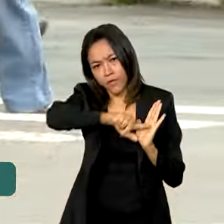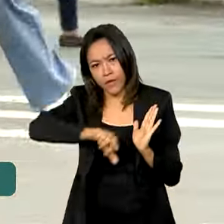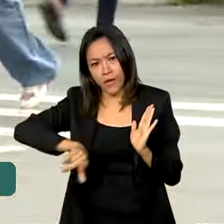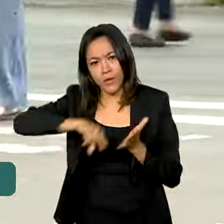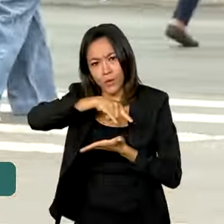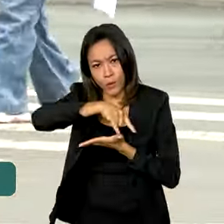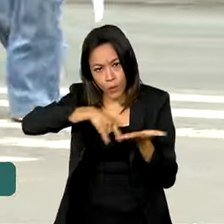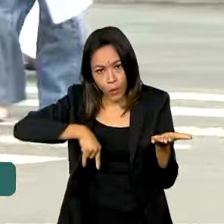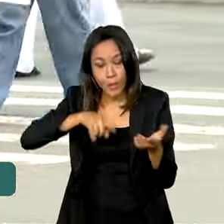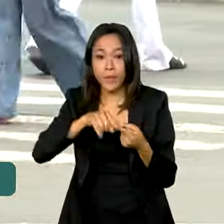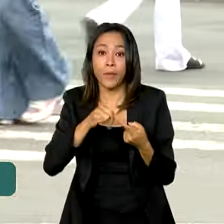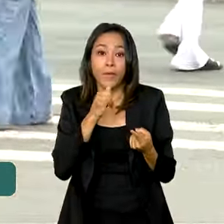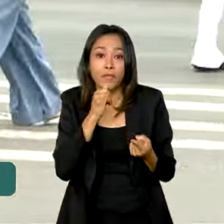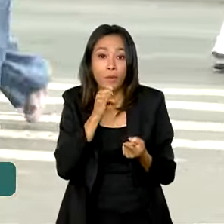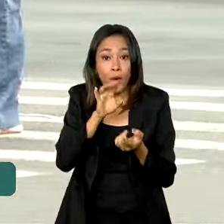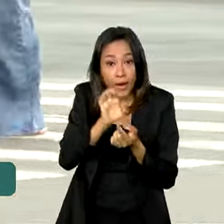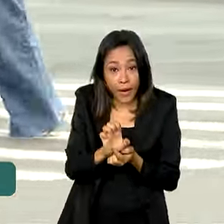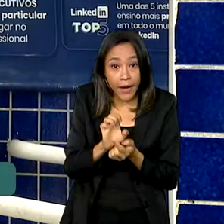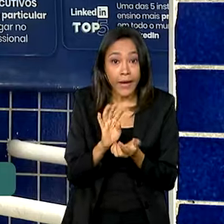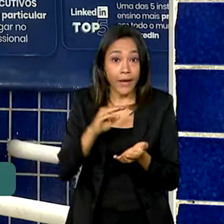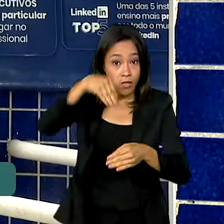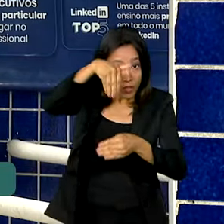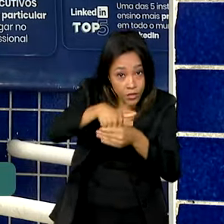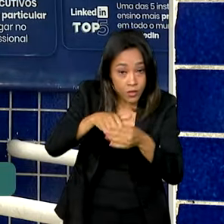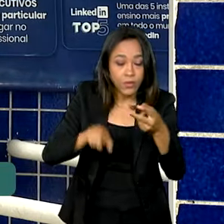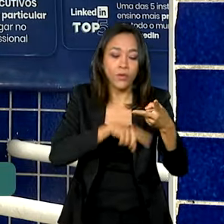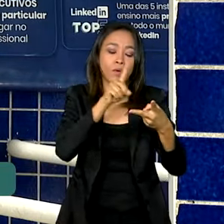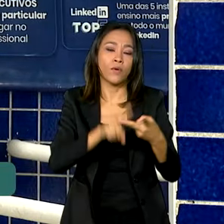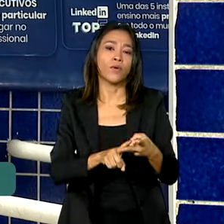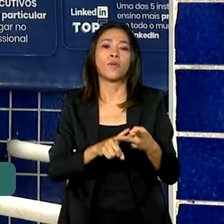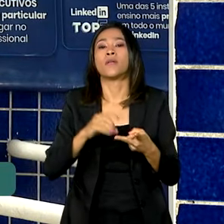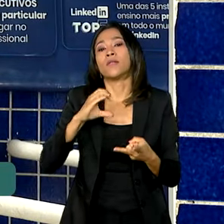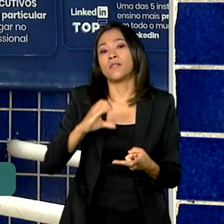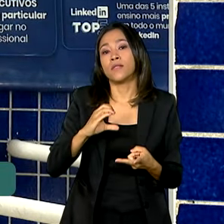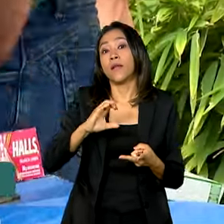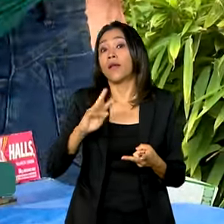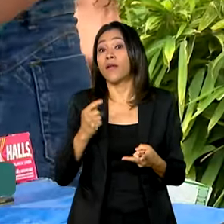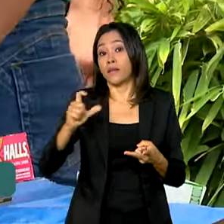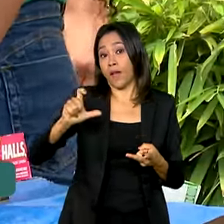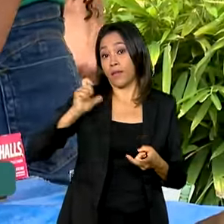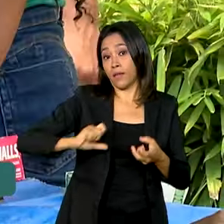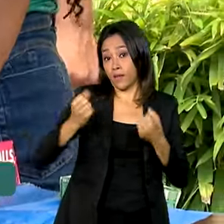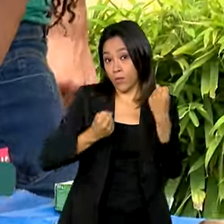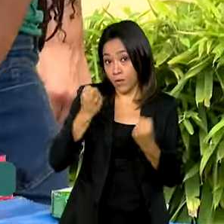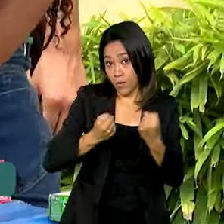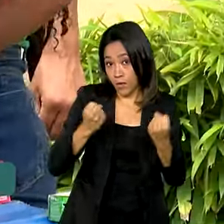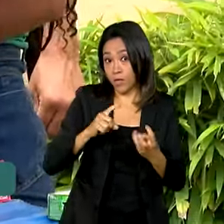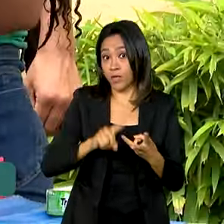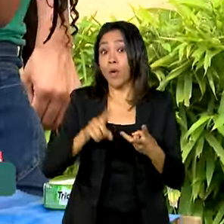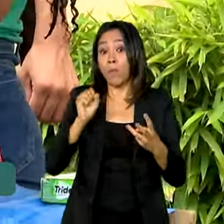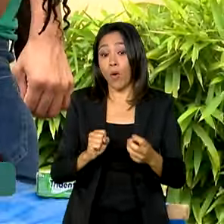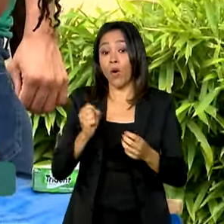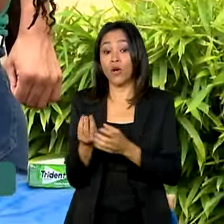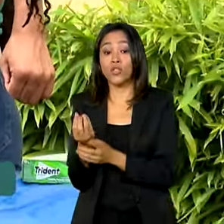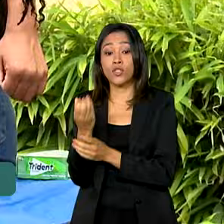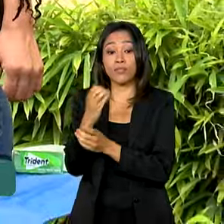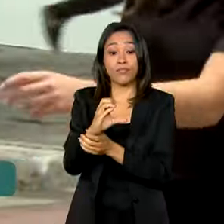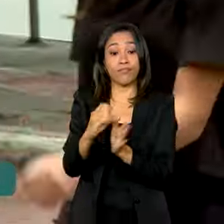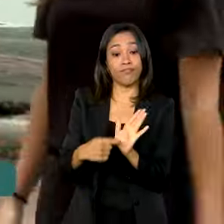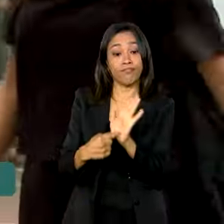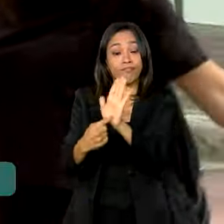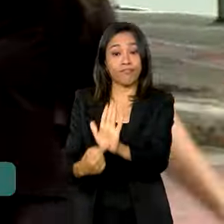documentos digitais, como e-título, CNH ou RG, podem ser apresentados por meio do aplicativo